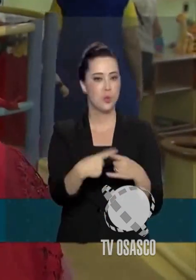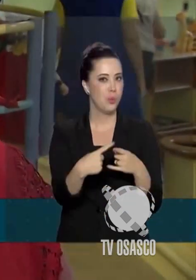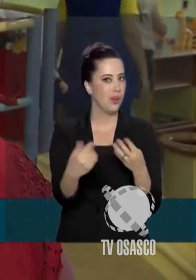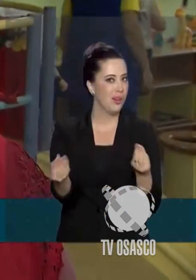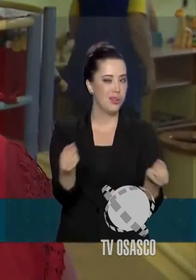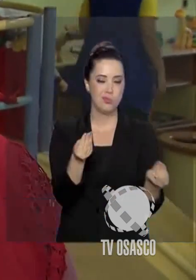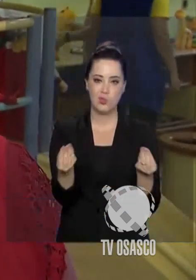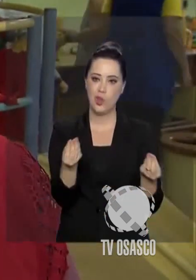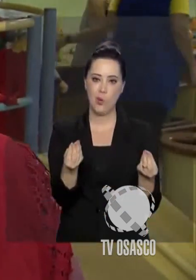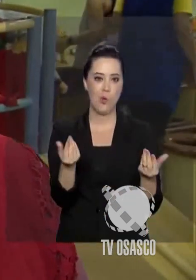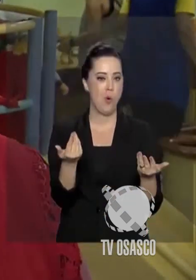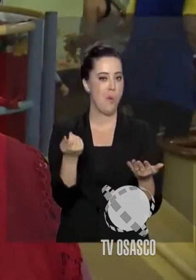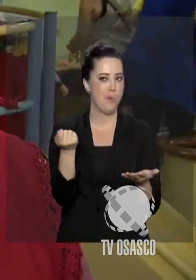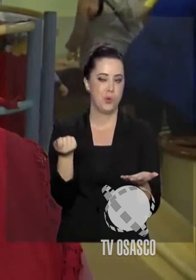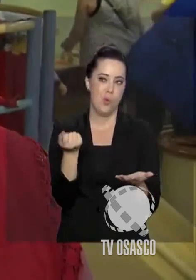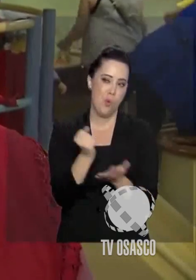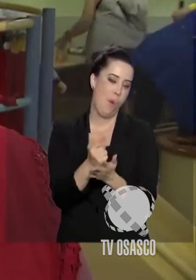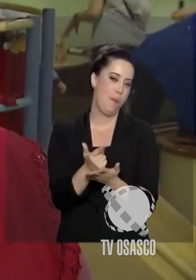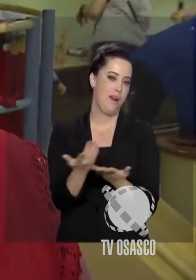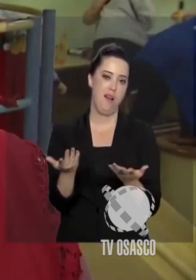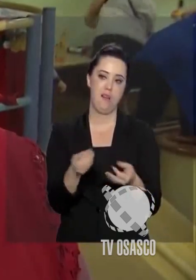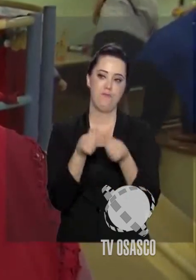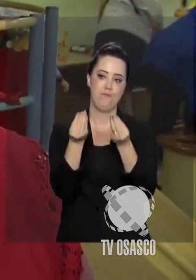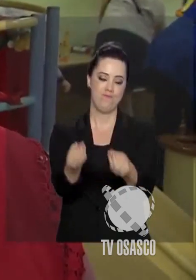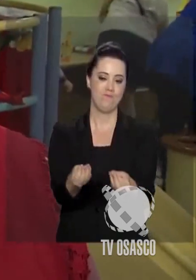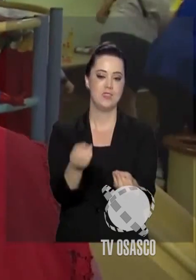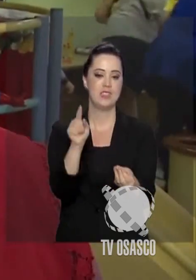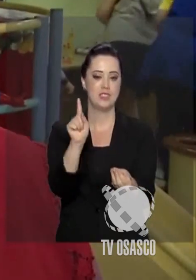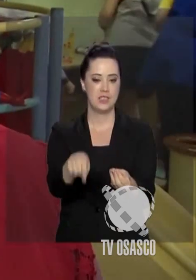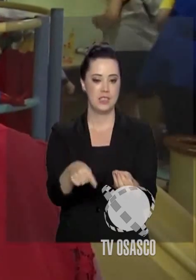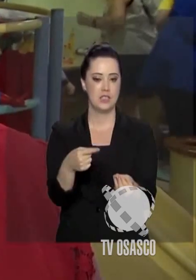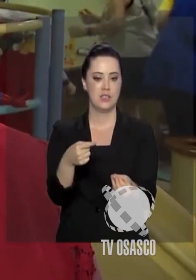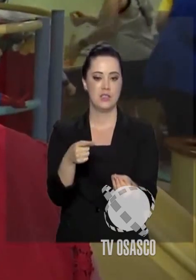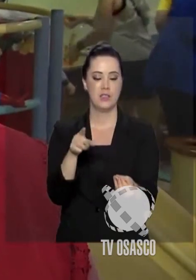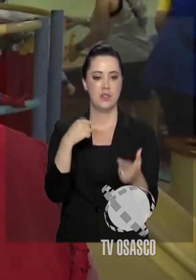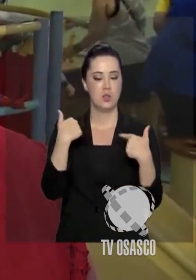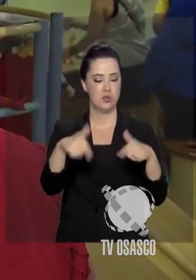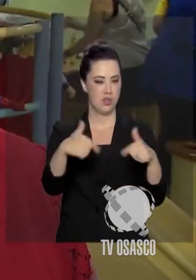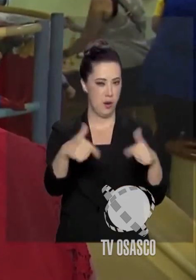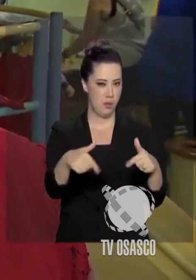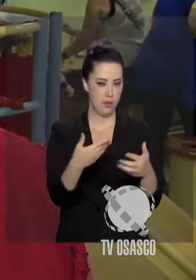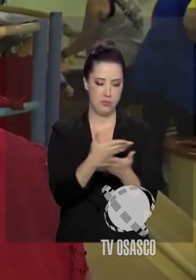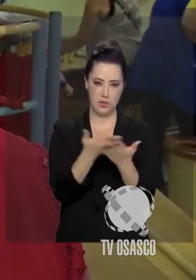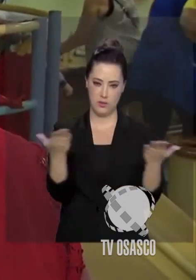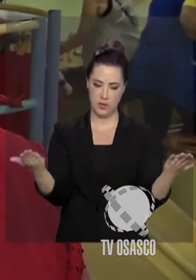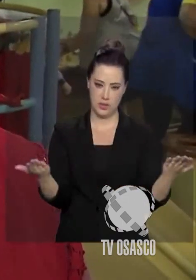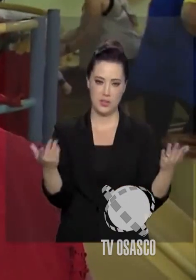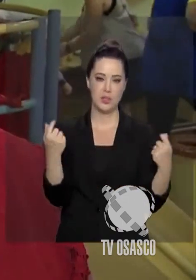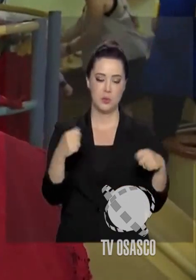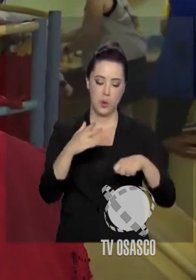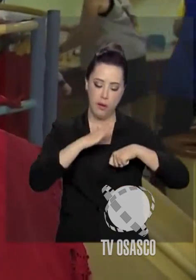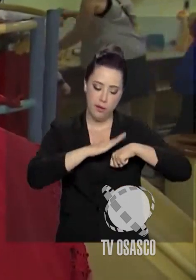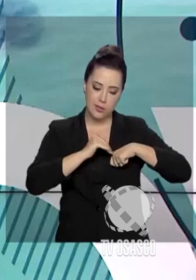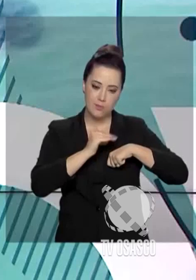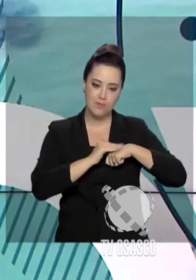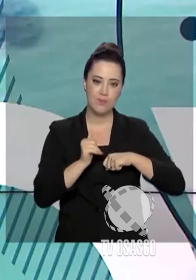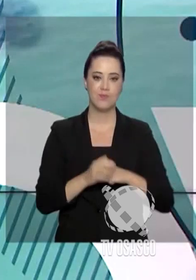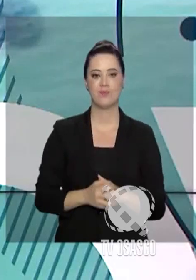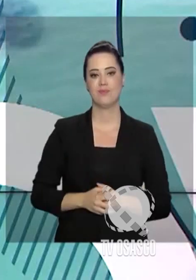condições de dar, não tenho mesmo, eu acho assim, né, que é um trabalho que você faz porque tem carinho.